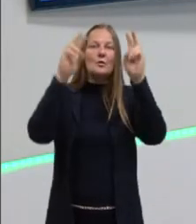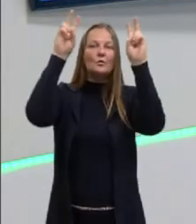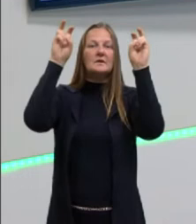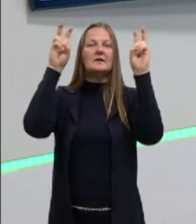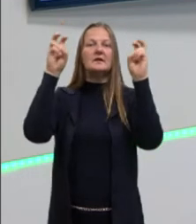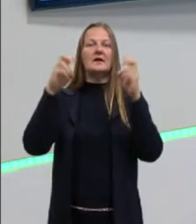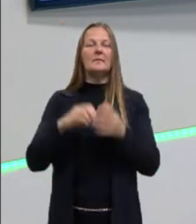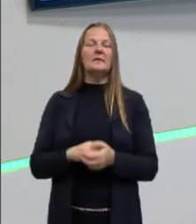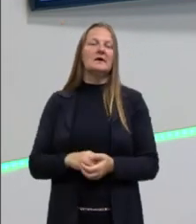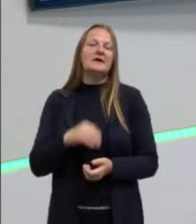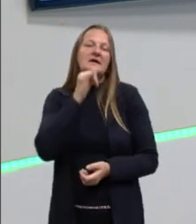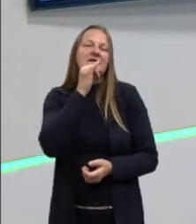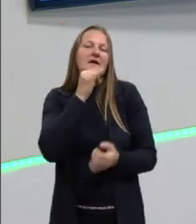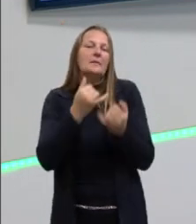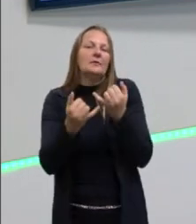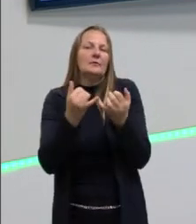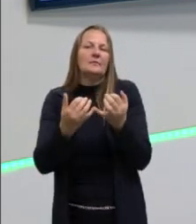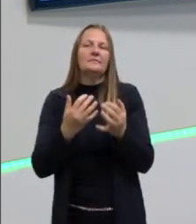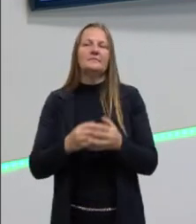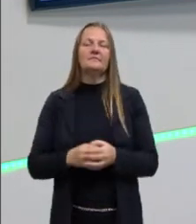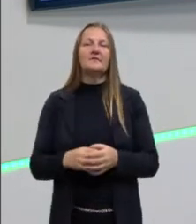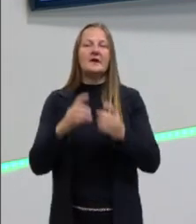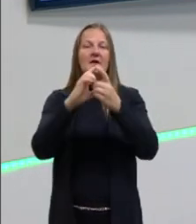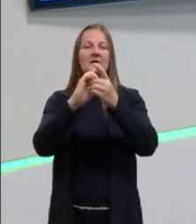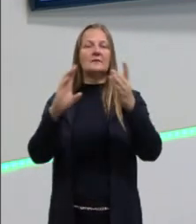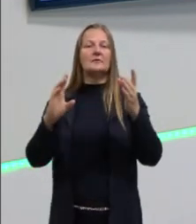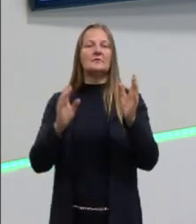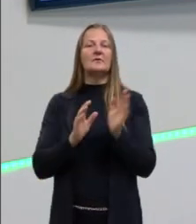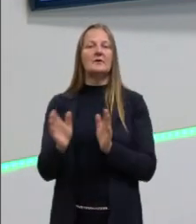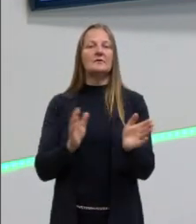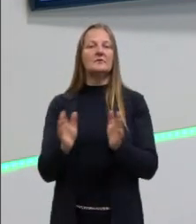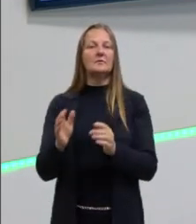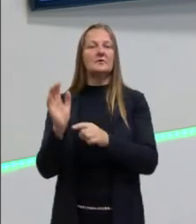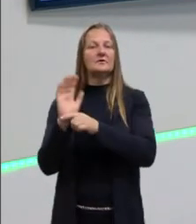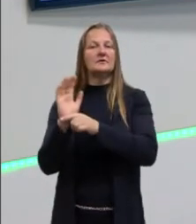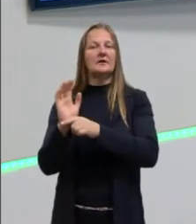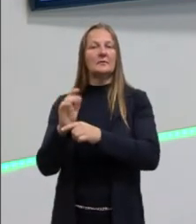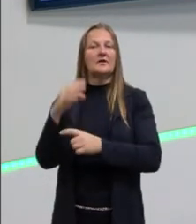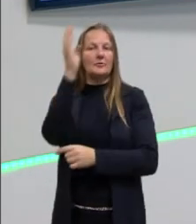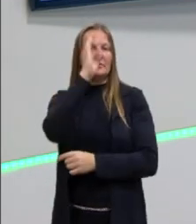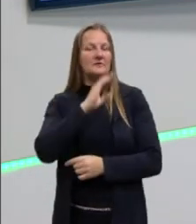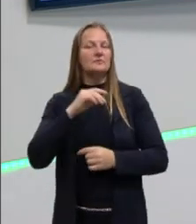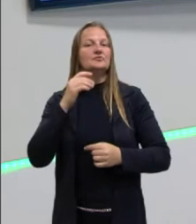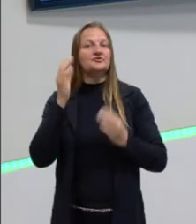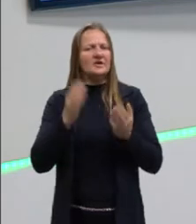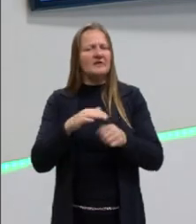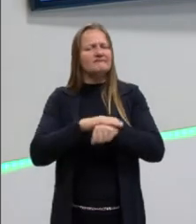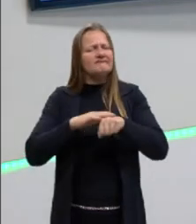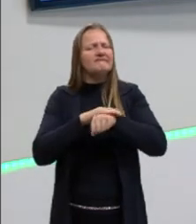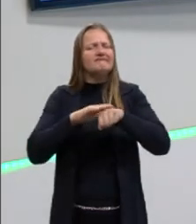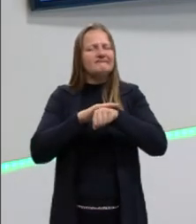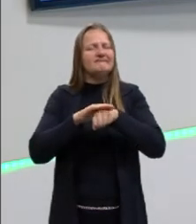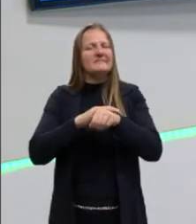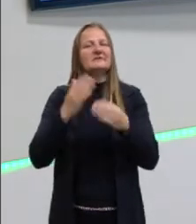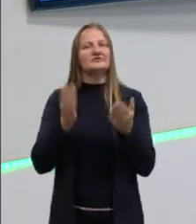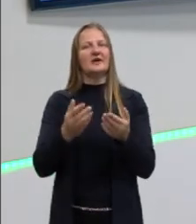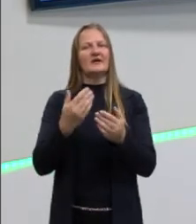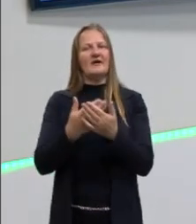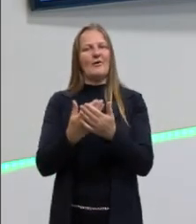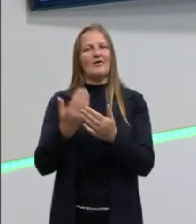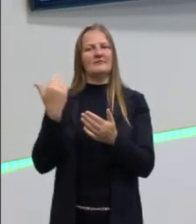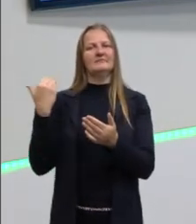seja sobre a democratização do acesso ao cinema no Brasil que a gente já falou bastante em aulas anteriores aqui